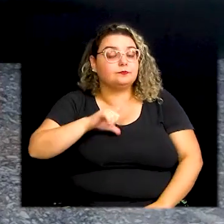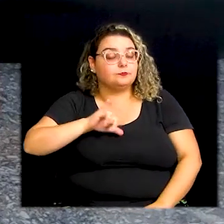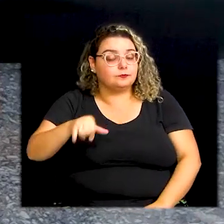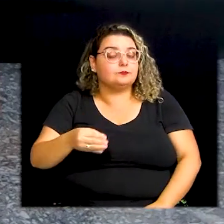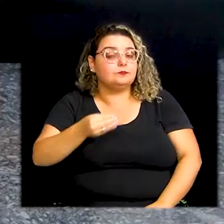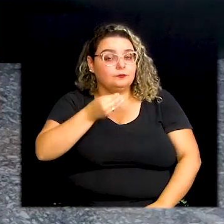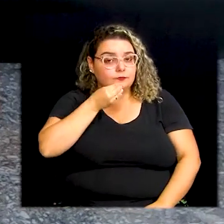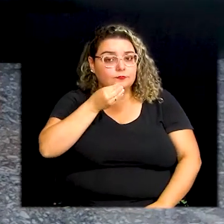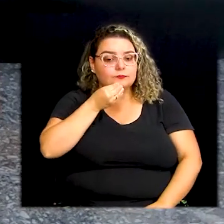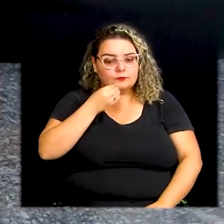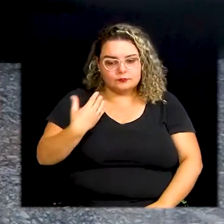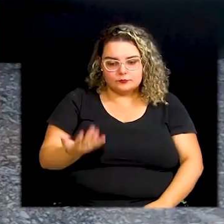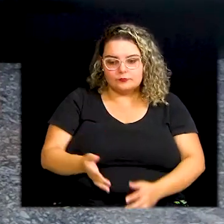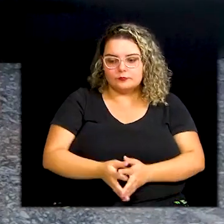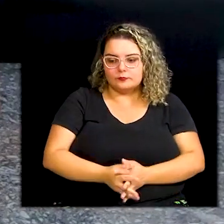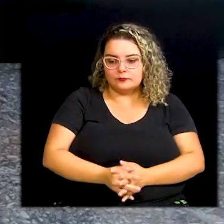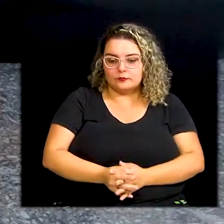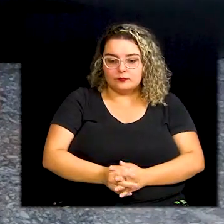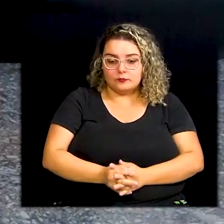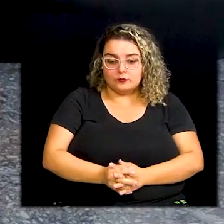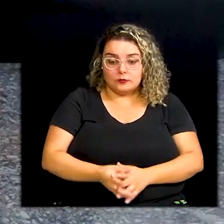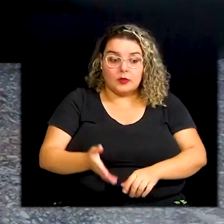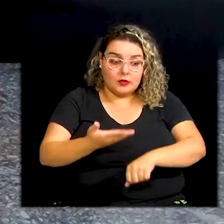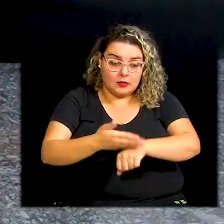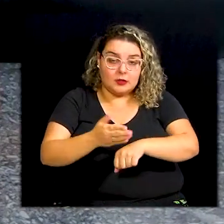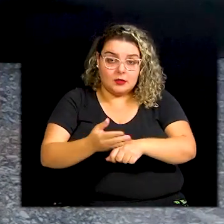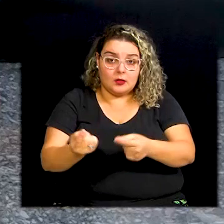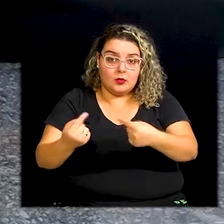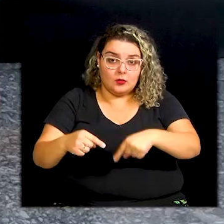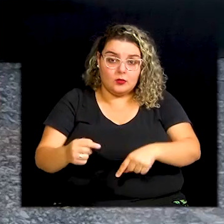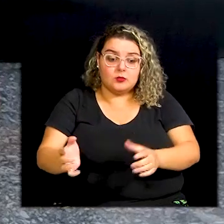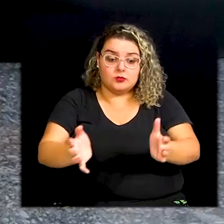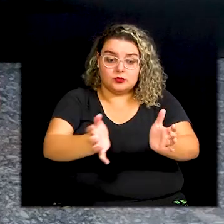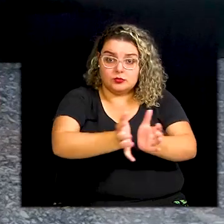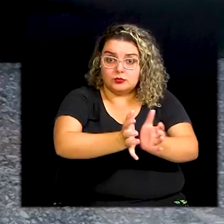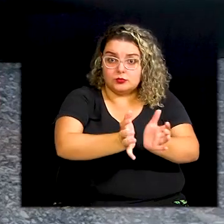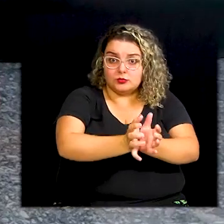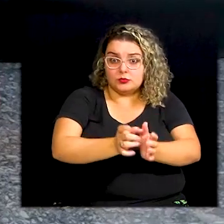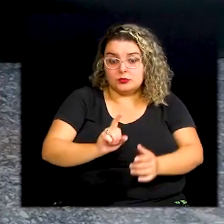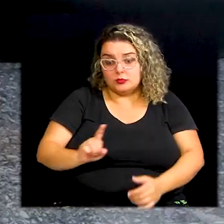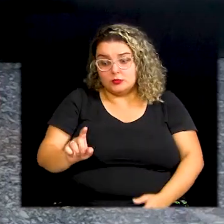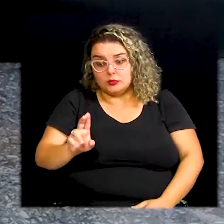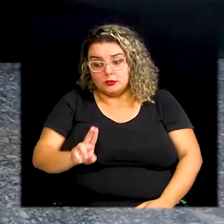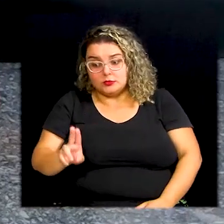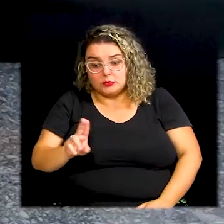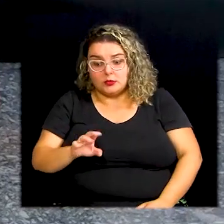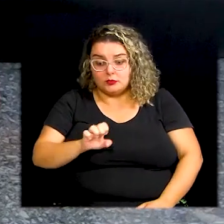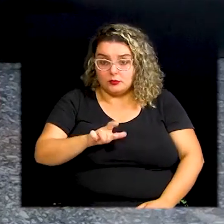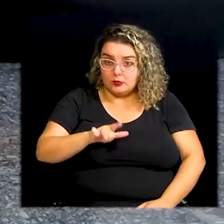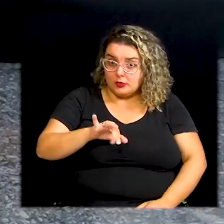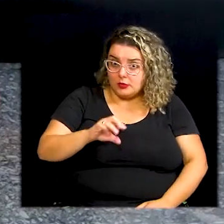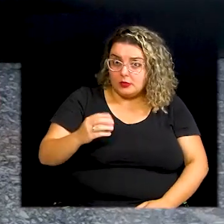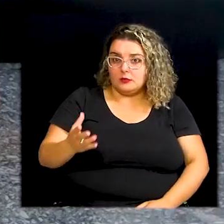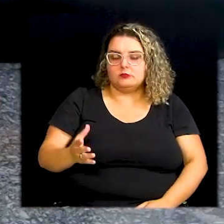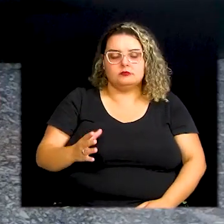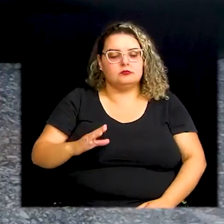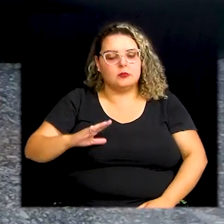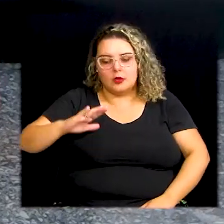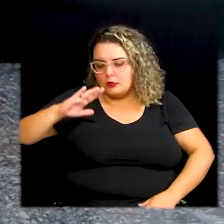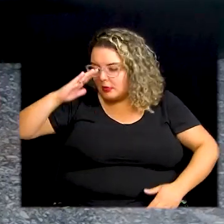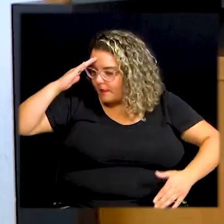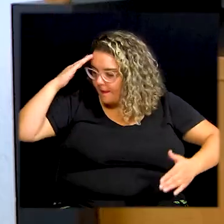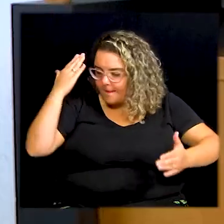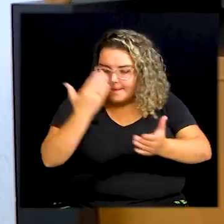oportunidade de treinar contra um time que não vinha sendo utilizado do Hélio, eu agarrei